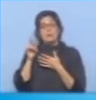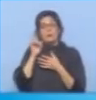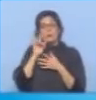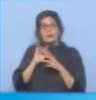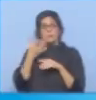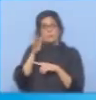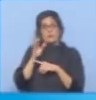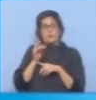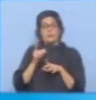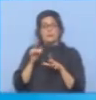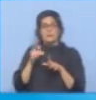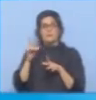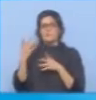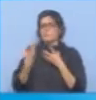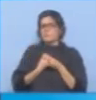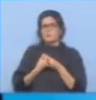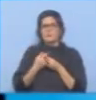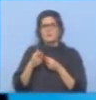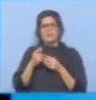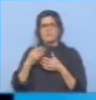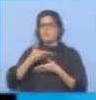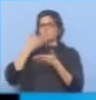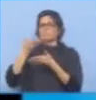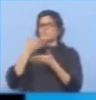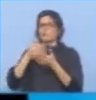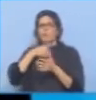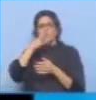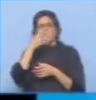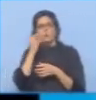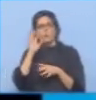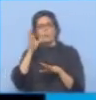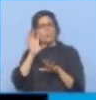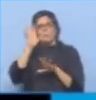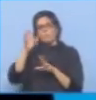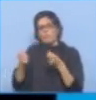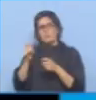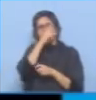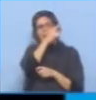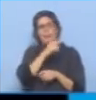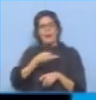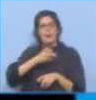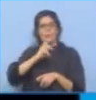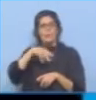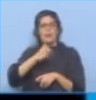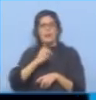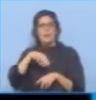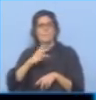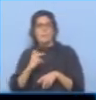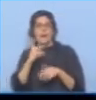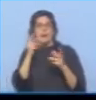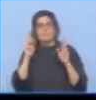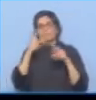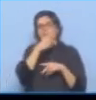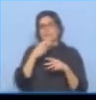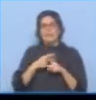connosco e foi muito simpático porque ela teve a falar também sobre o país dela, sobre a preparação e sobre também a expectativa que eles têm de receber jovens do mundo